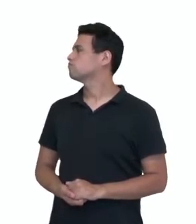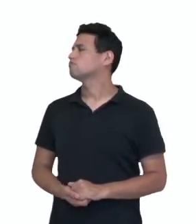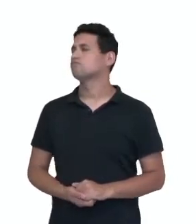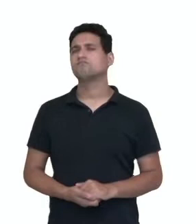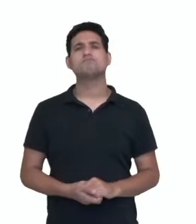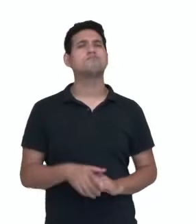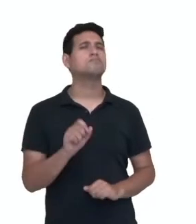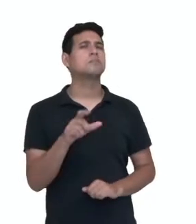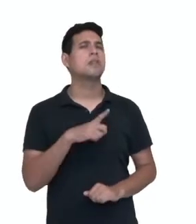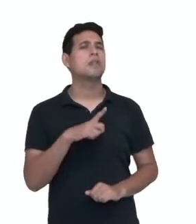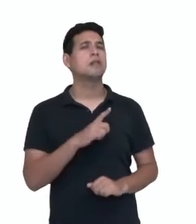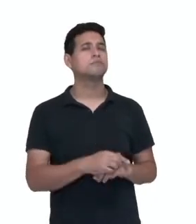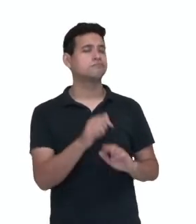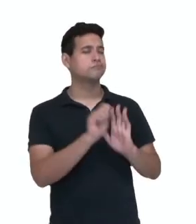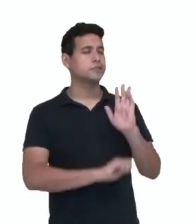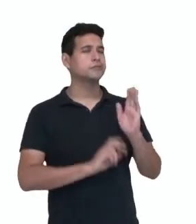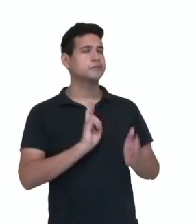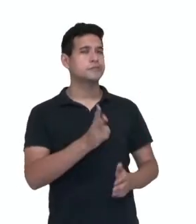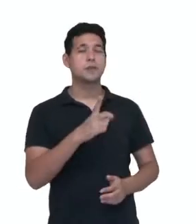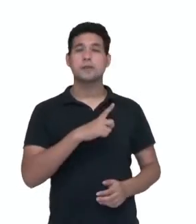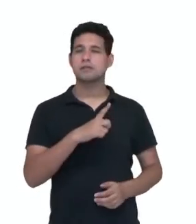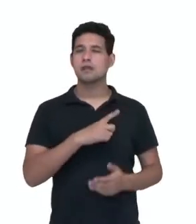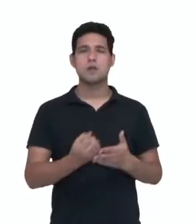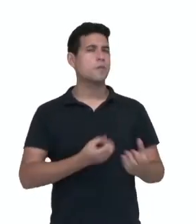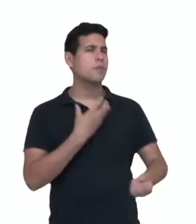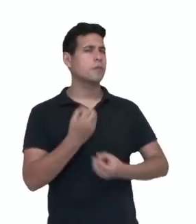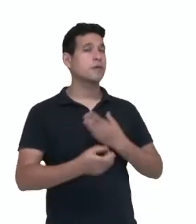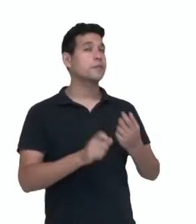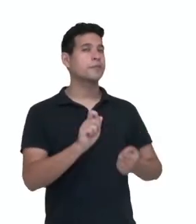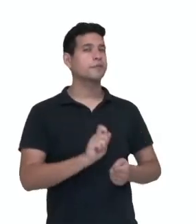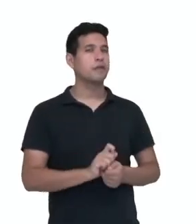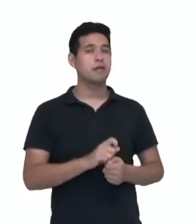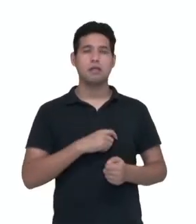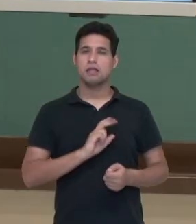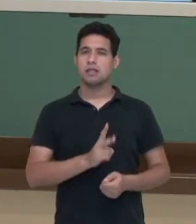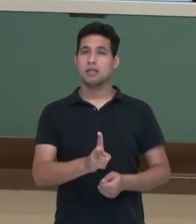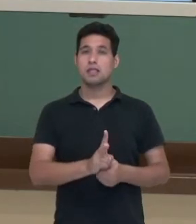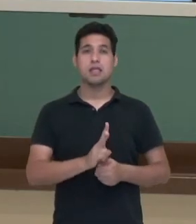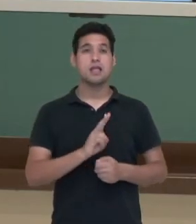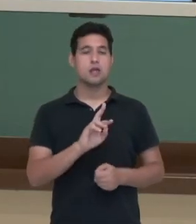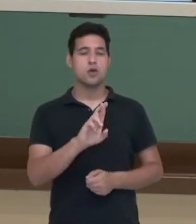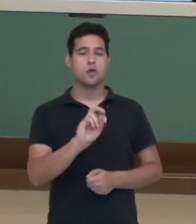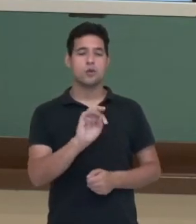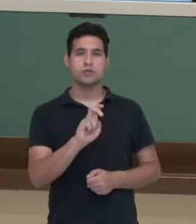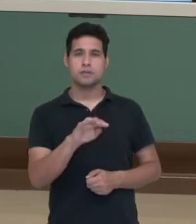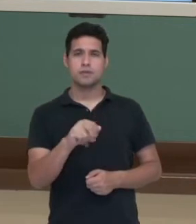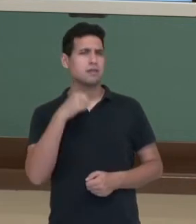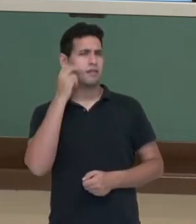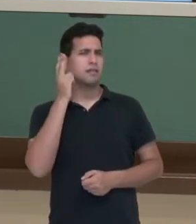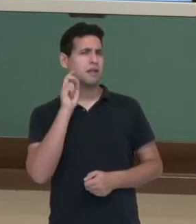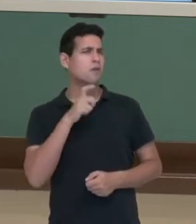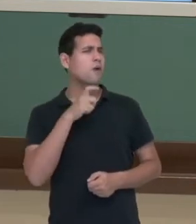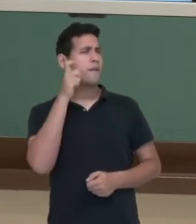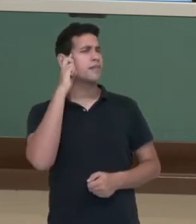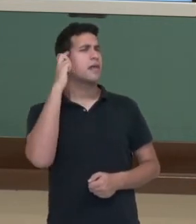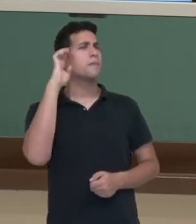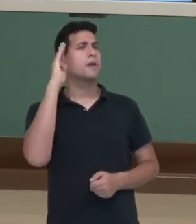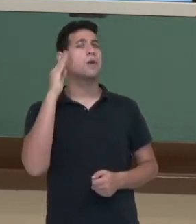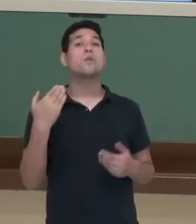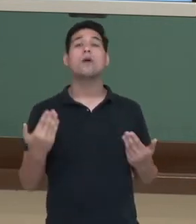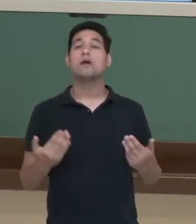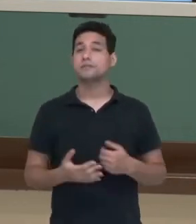textual se usa con frecuencia en el poema Rotundamente Negra? ¿Con qué intenção? Qual